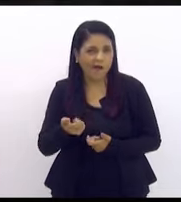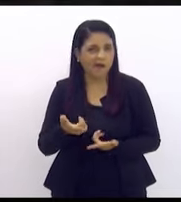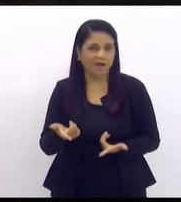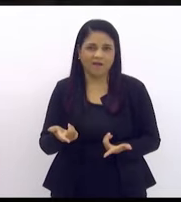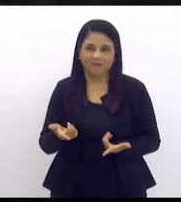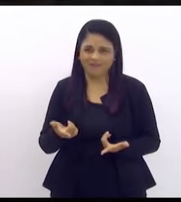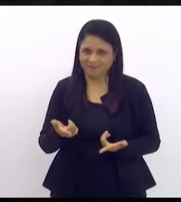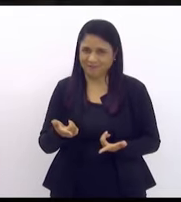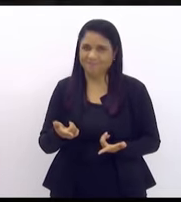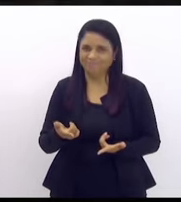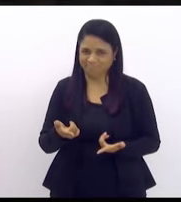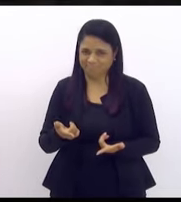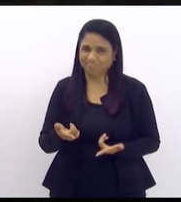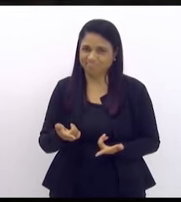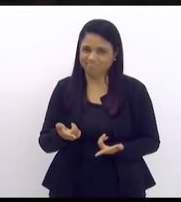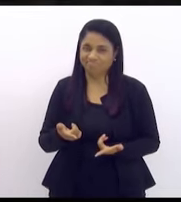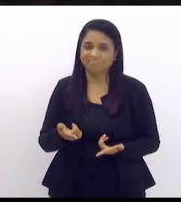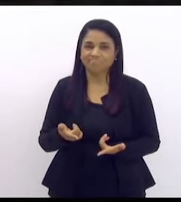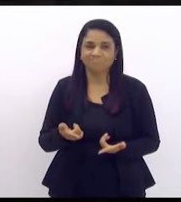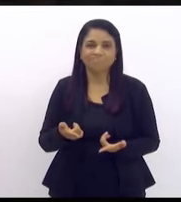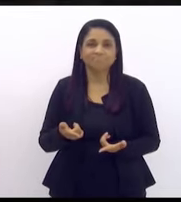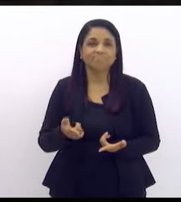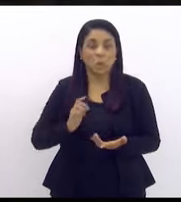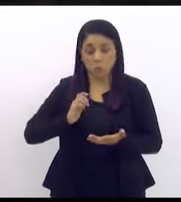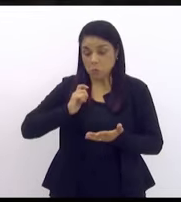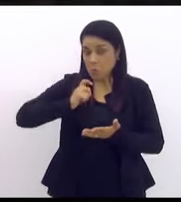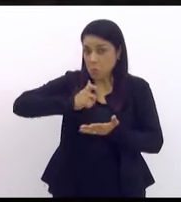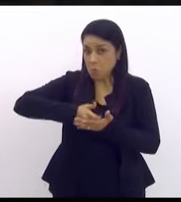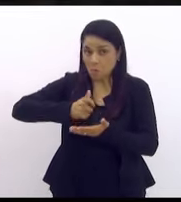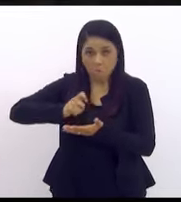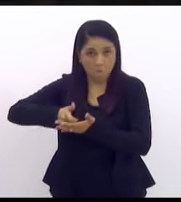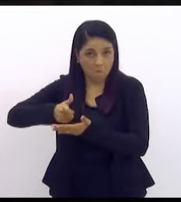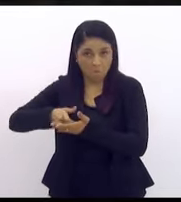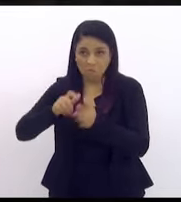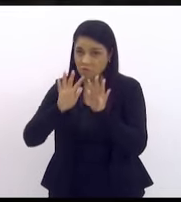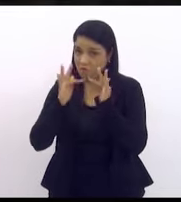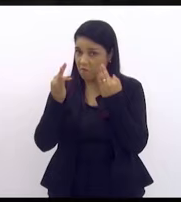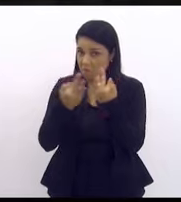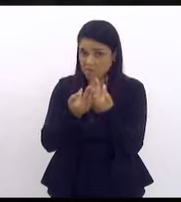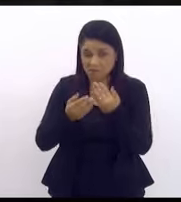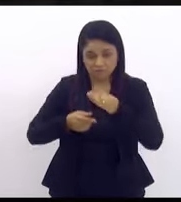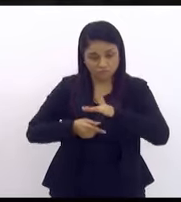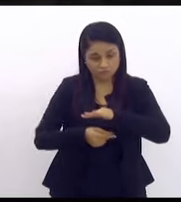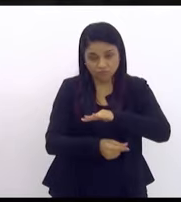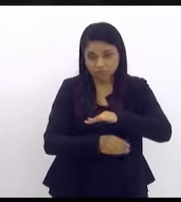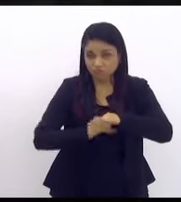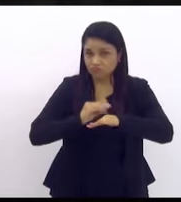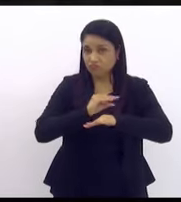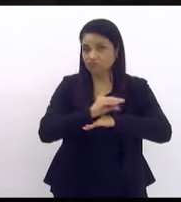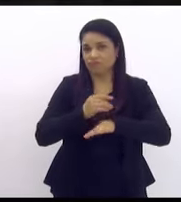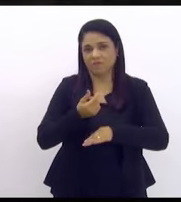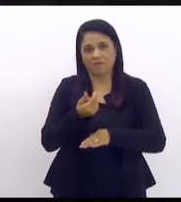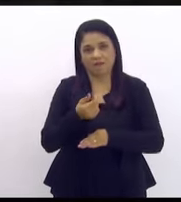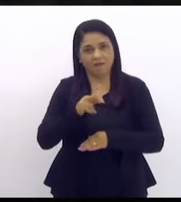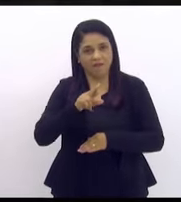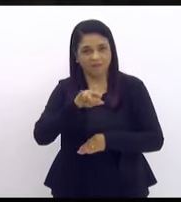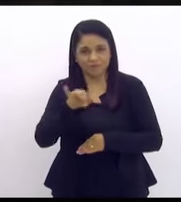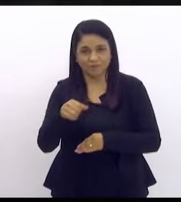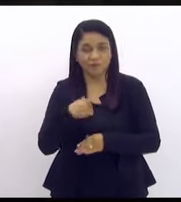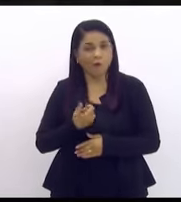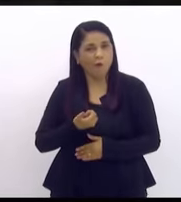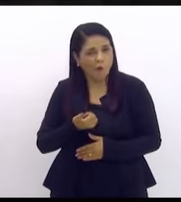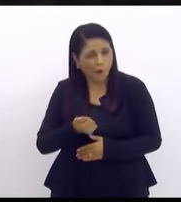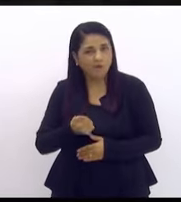aqui acontecendo. Inclusive, não pagou as famílias do Super RJ ainda hoje. Então, foi covardia do